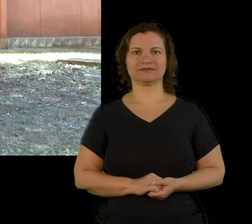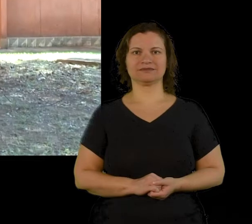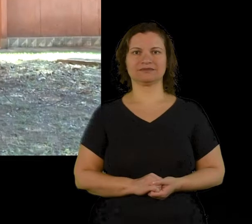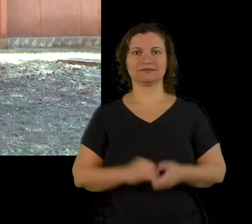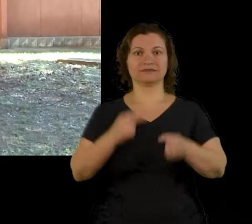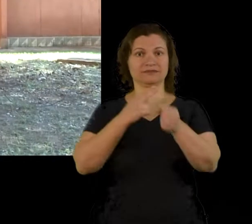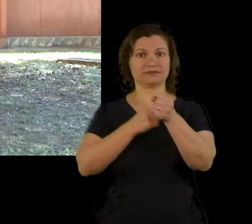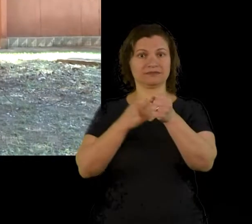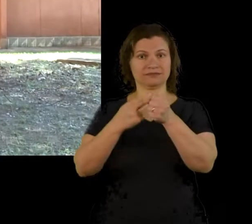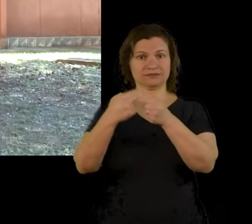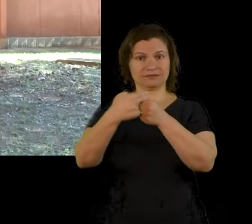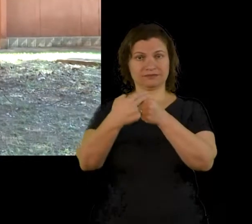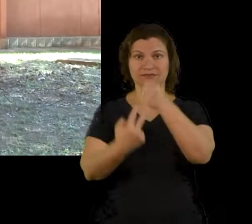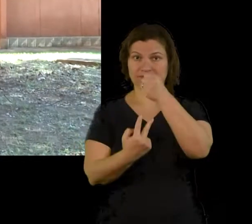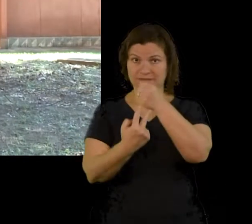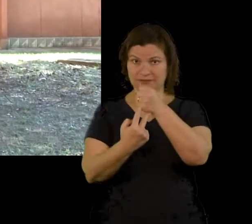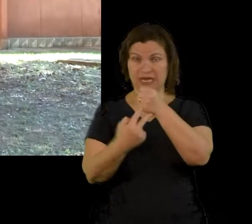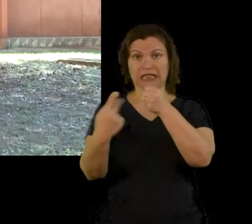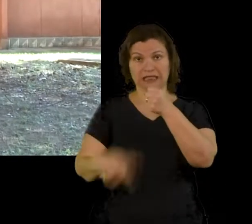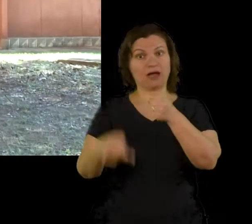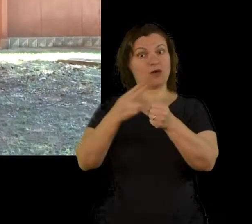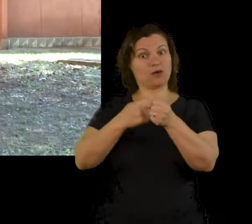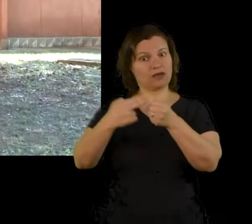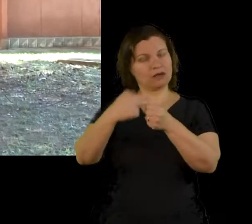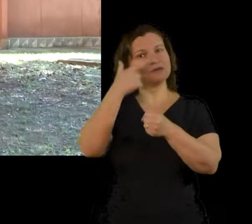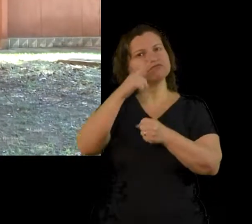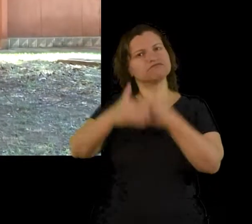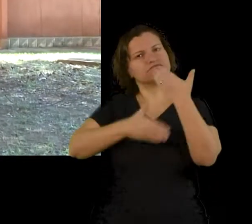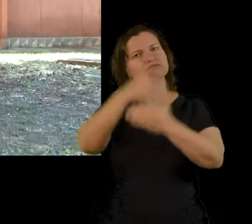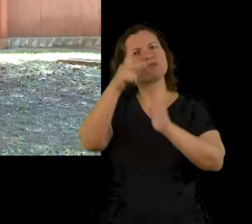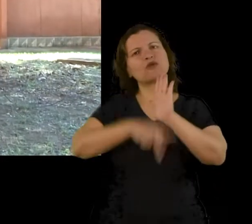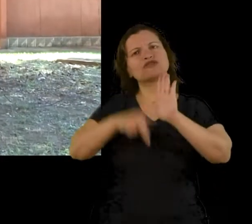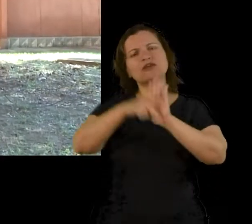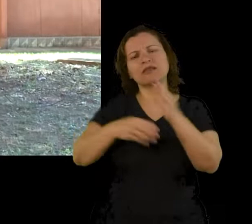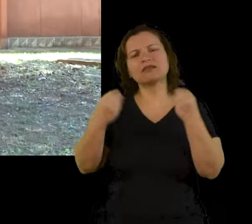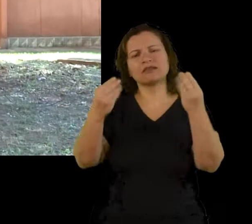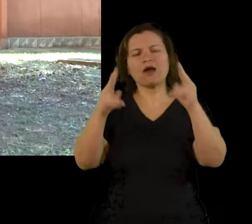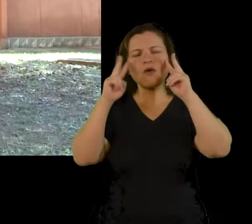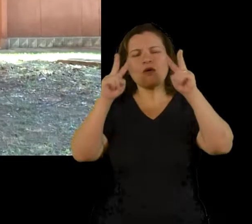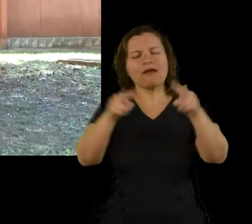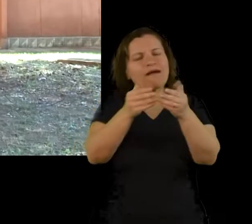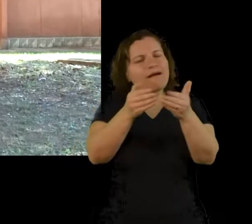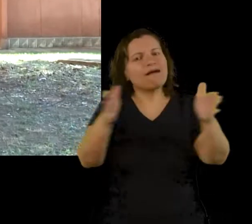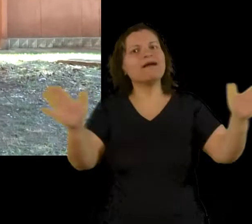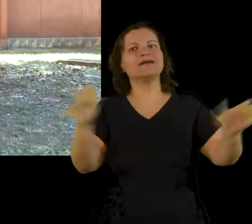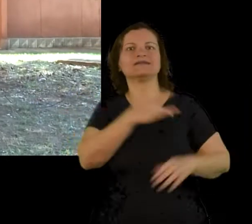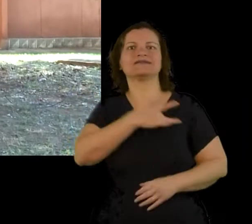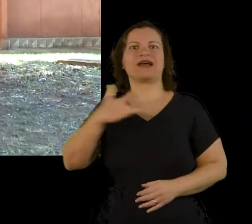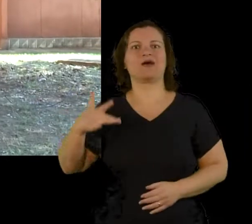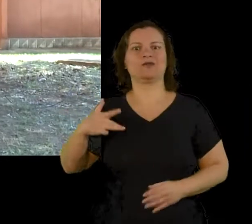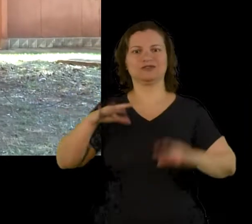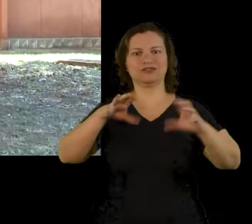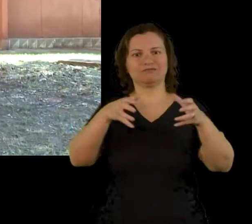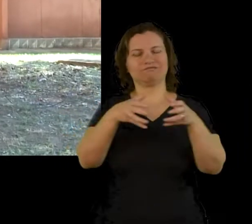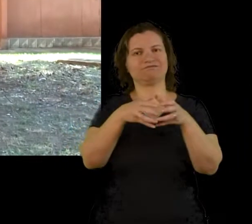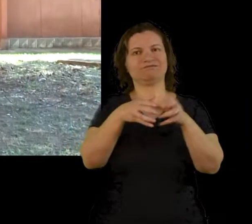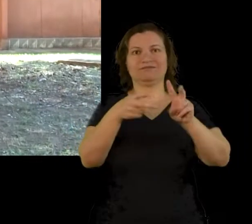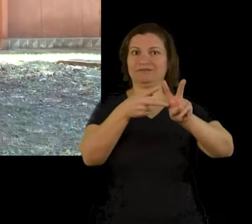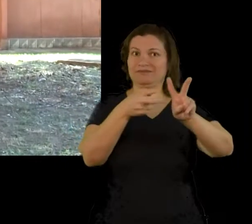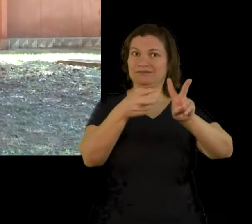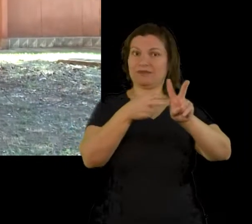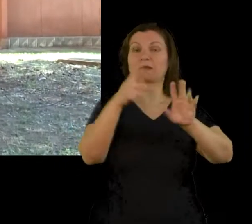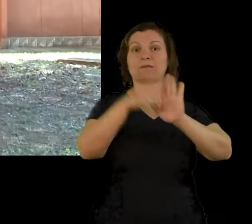A Faculdade de Ciências Médicas da Unicamp desenvolve um projeto que propõe um olhar mais amplo para a saúde dos povos indígenas.